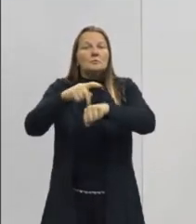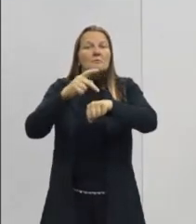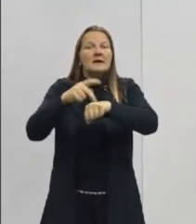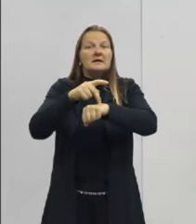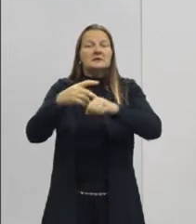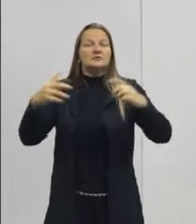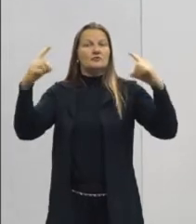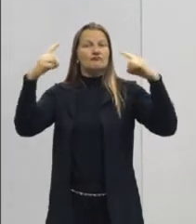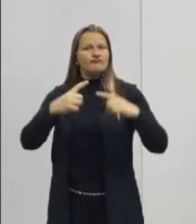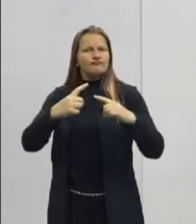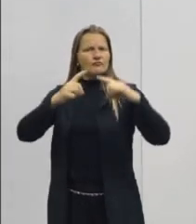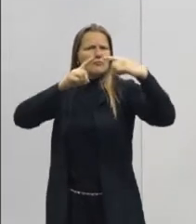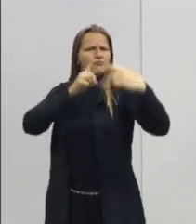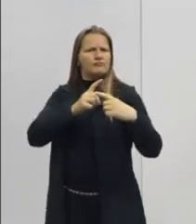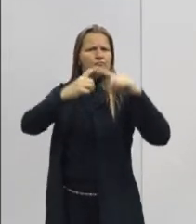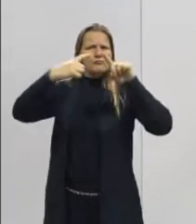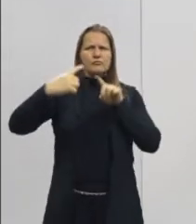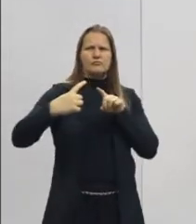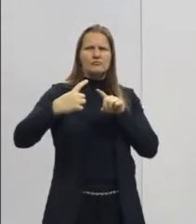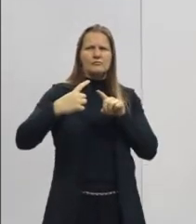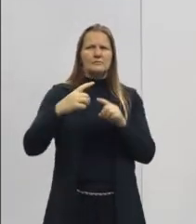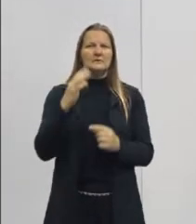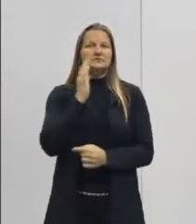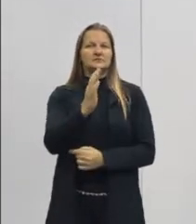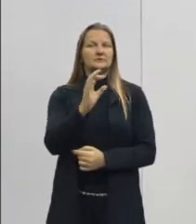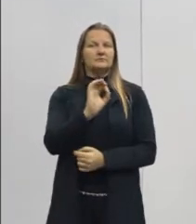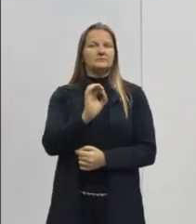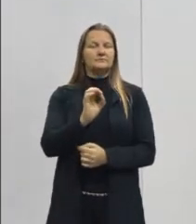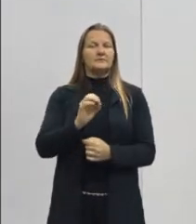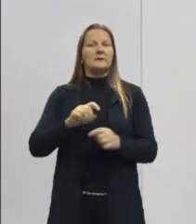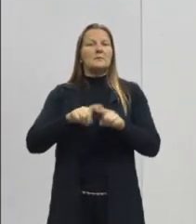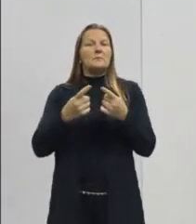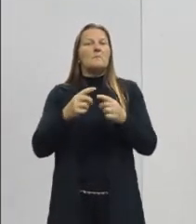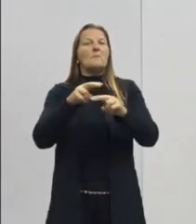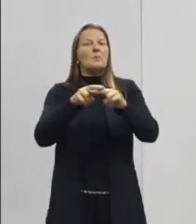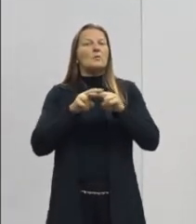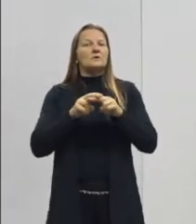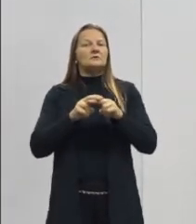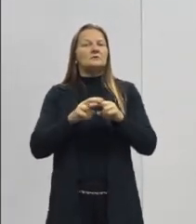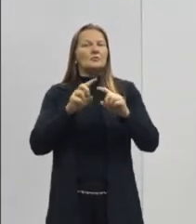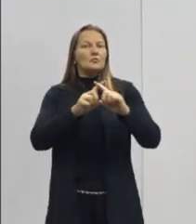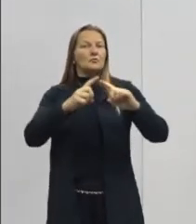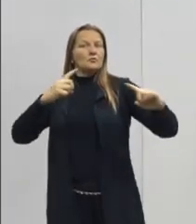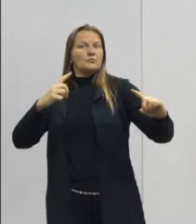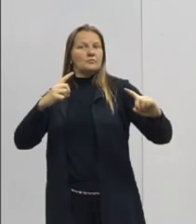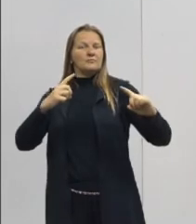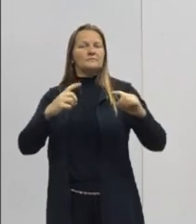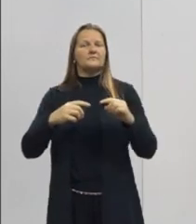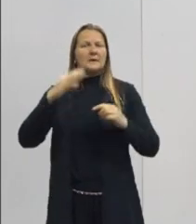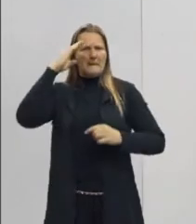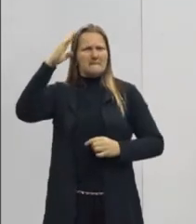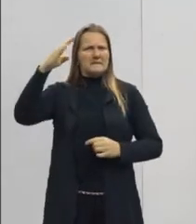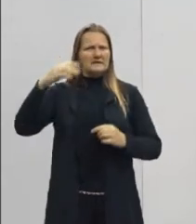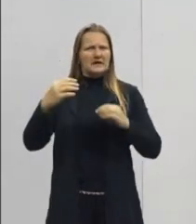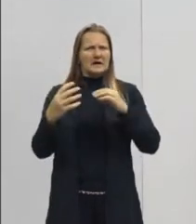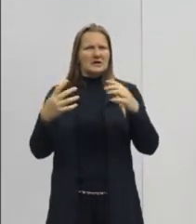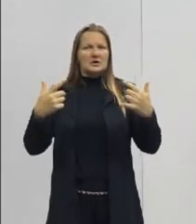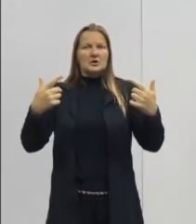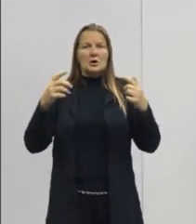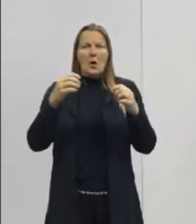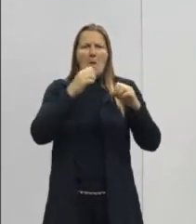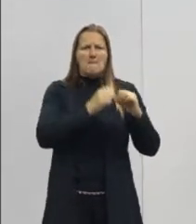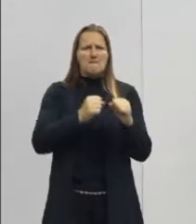em confronto direto né por isso que é uma guerra fria não teve um conflito militar entre essas duas